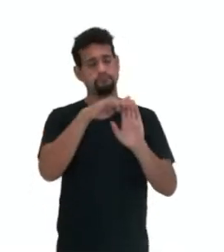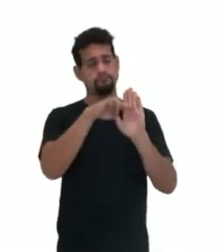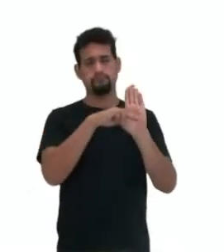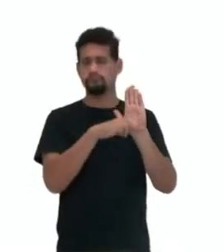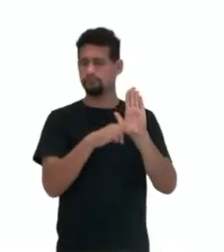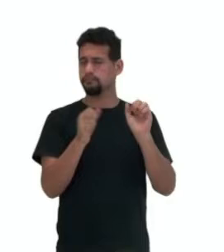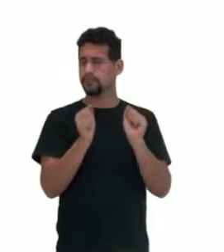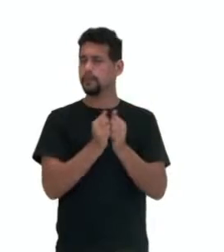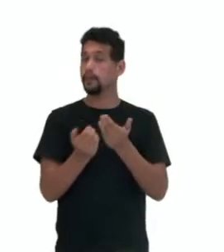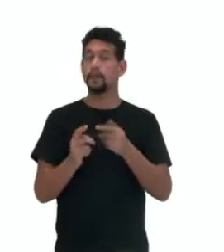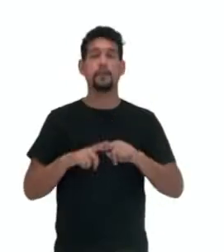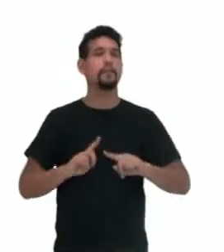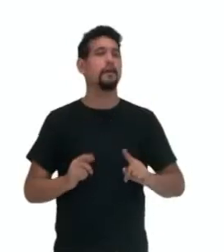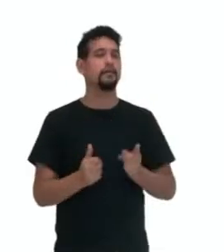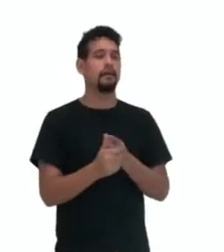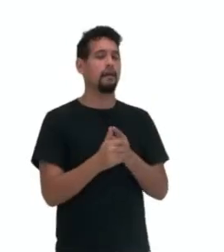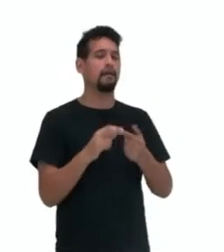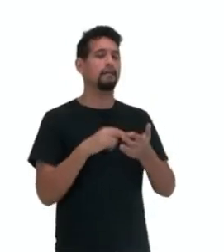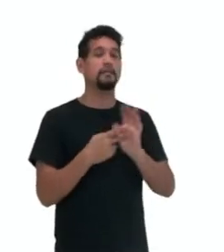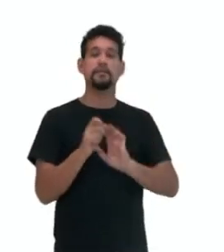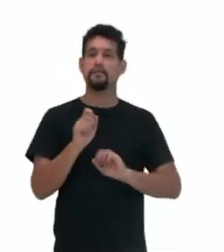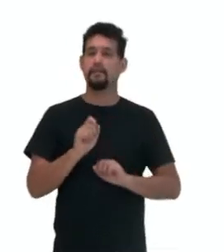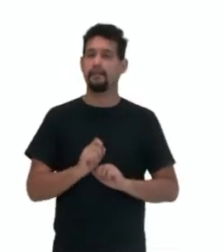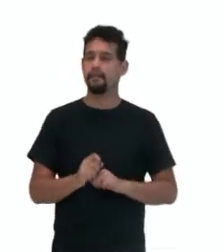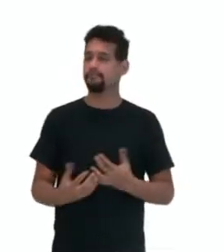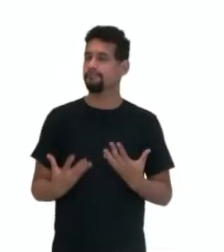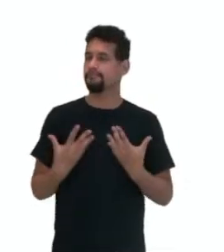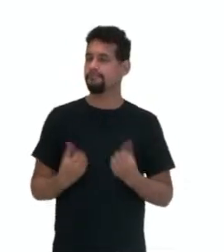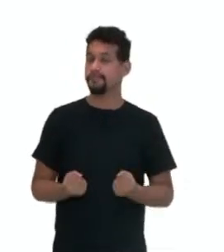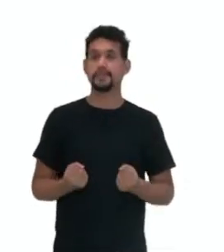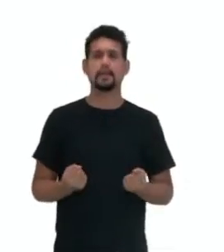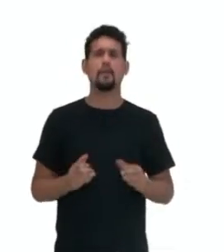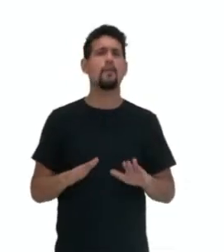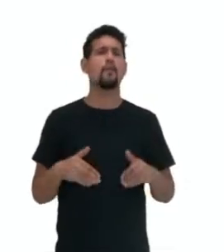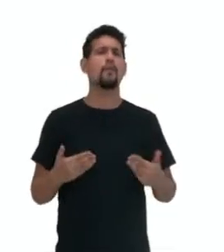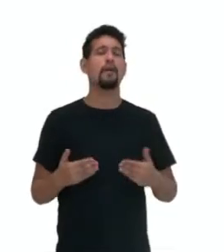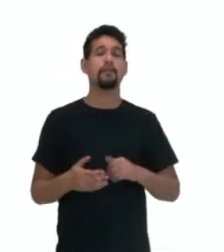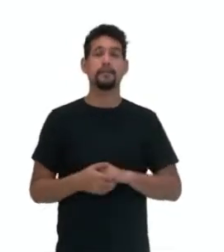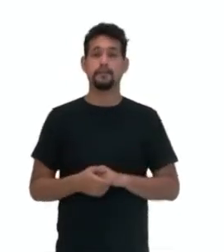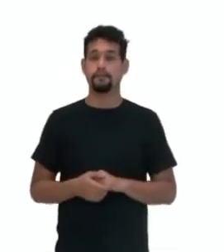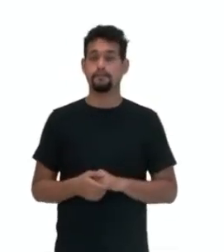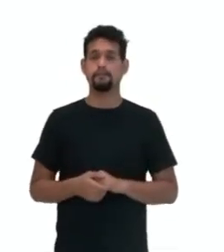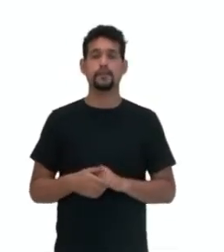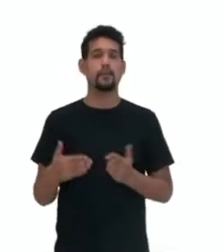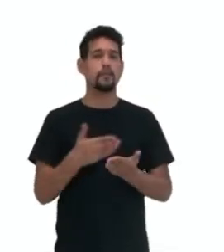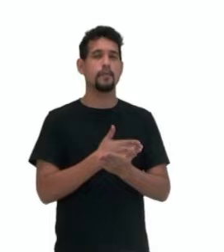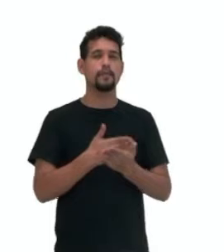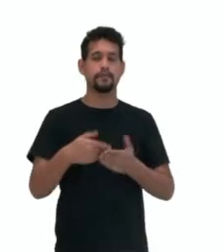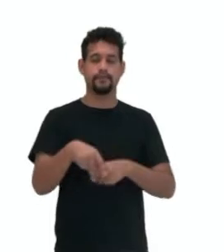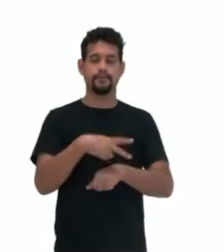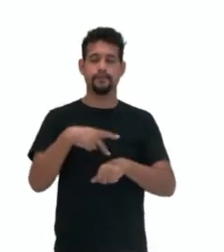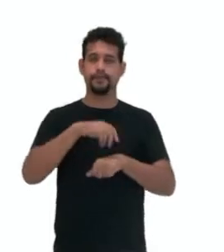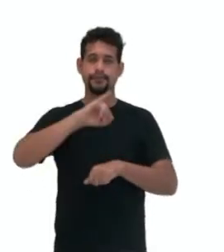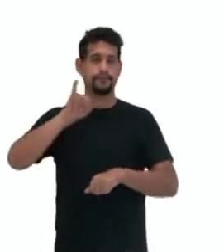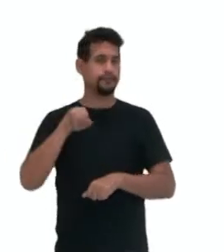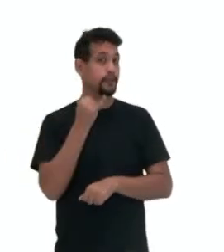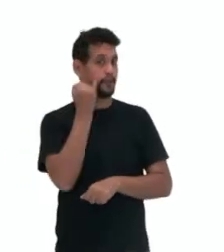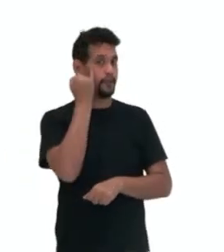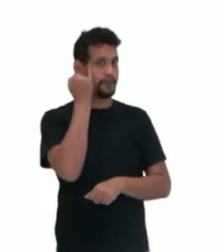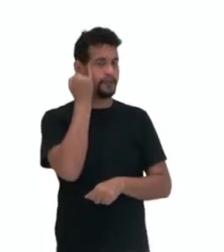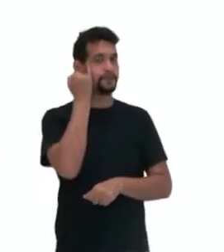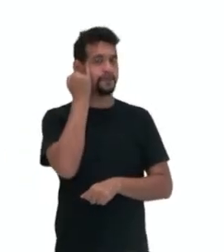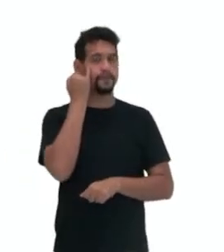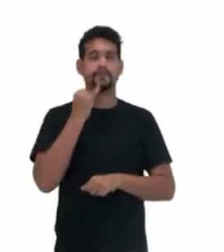luta. Então, a primeira é a mais aceita de todas. Qual que é? É que ela surgiu no Japão. A gente vai ver